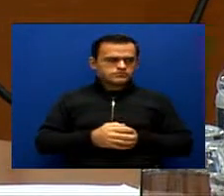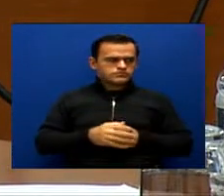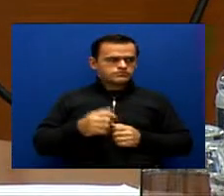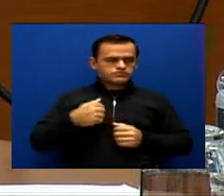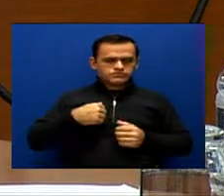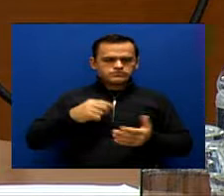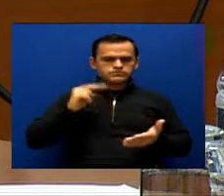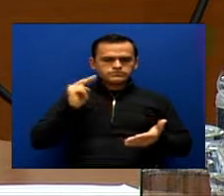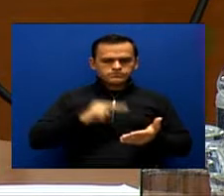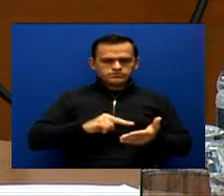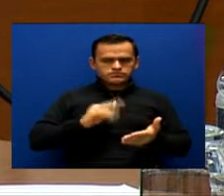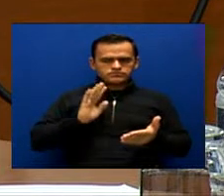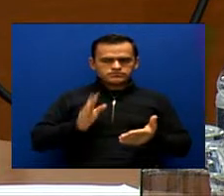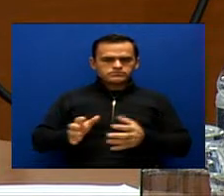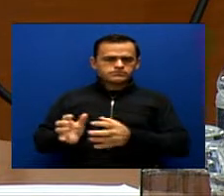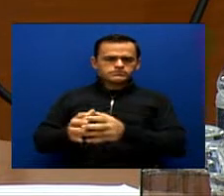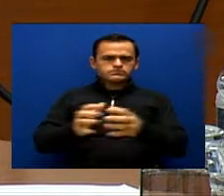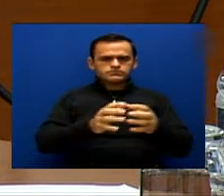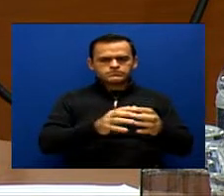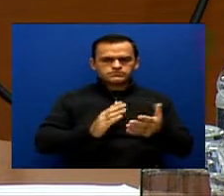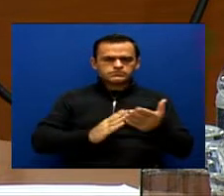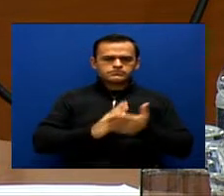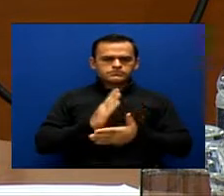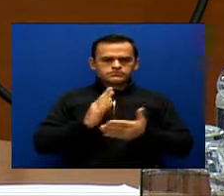aqui, falta as comissões de mérito.